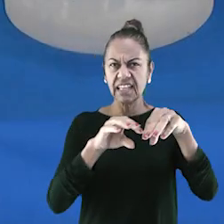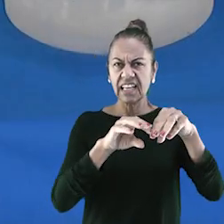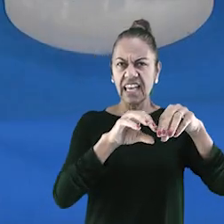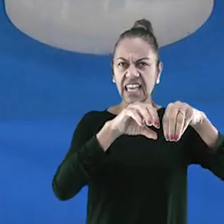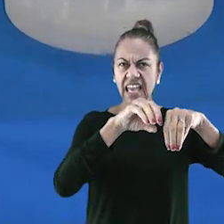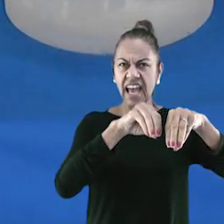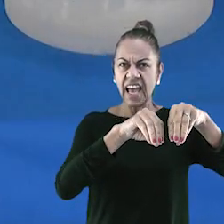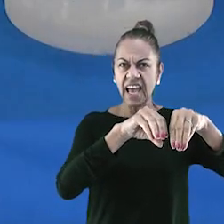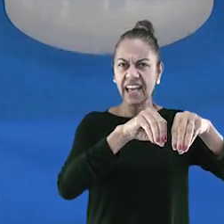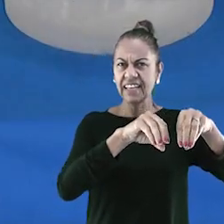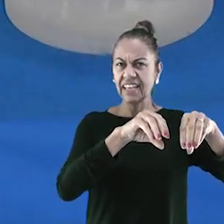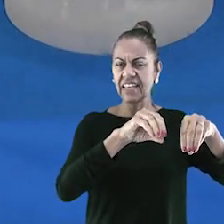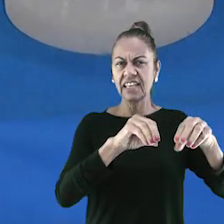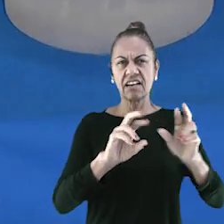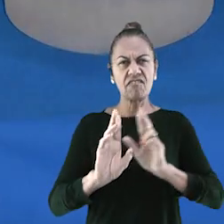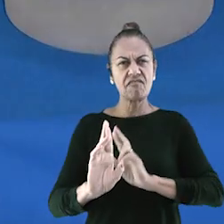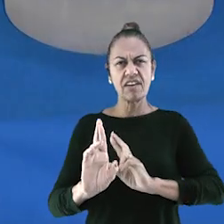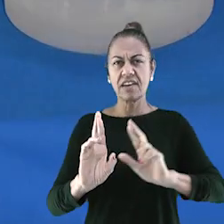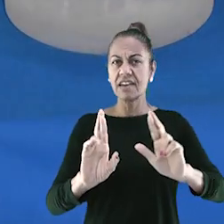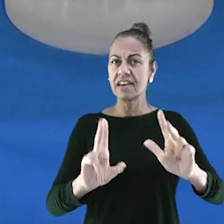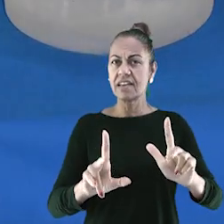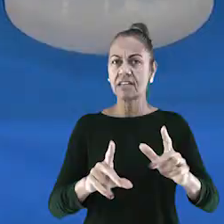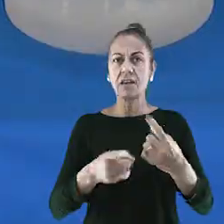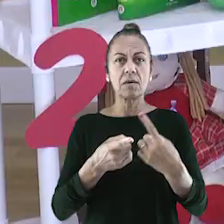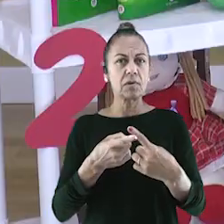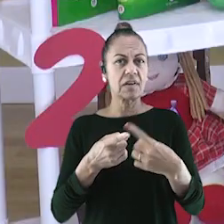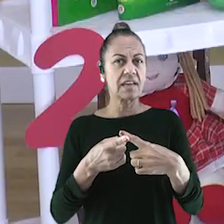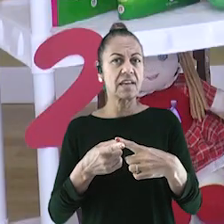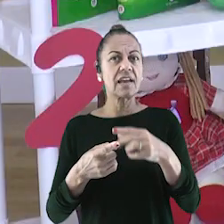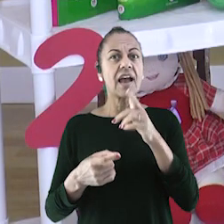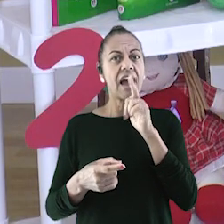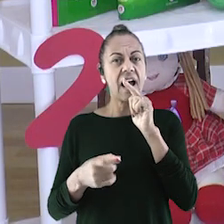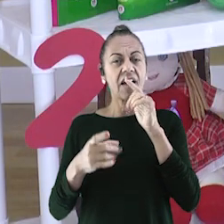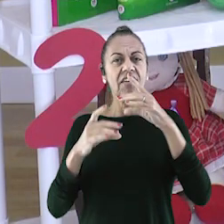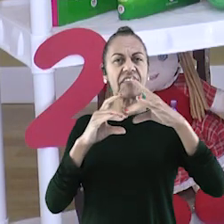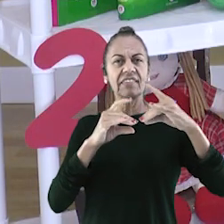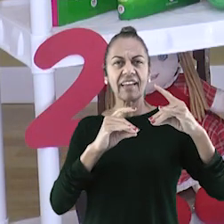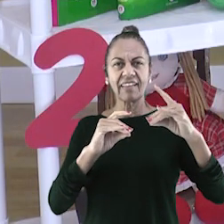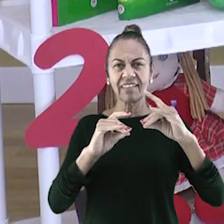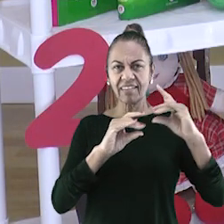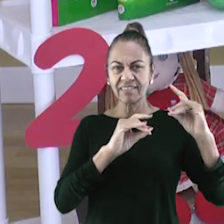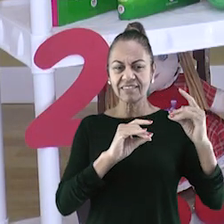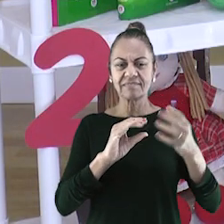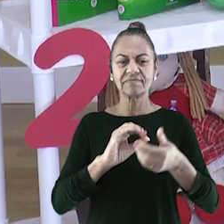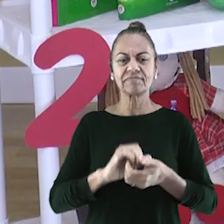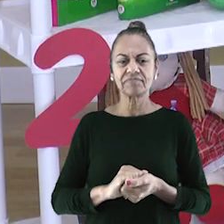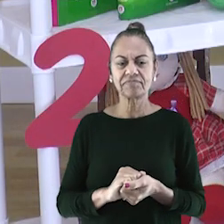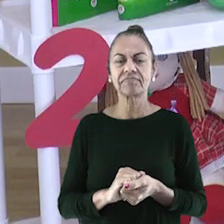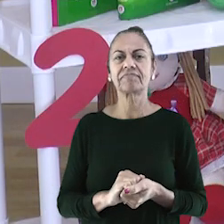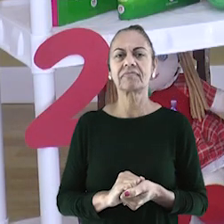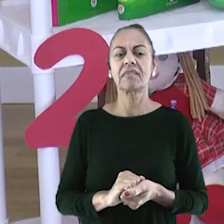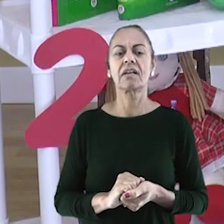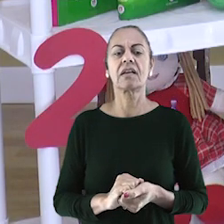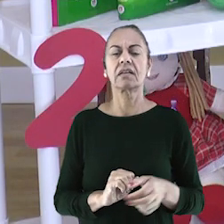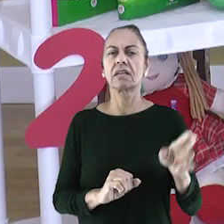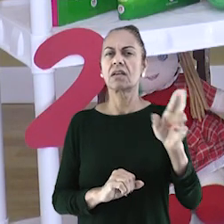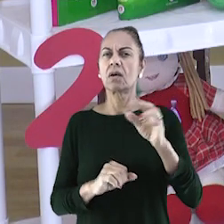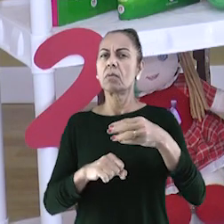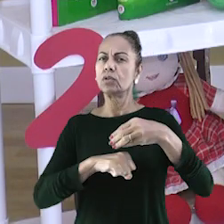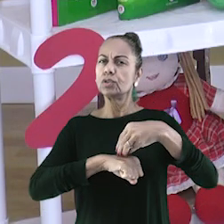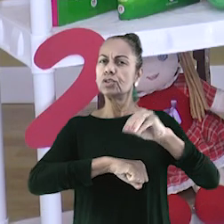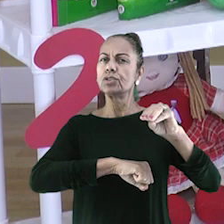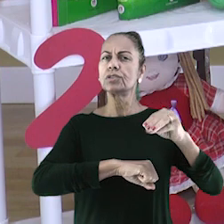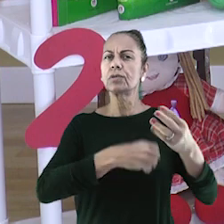da areia e da argila. Ela é líquida. Eu tenho uma dica bem legal para você fazer na sua casa utilizando